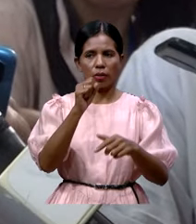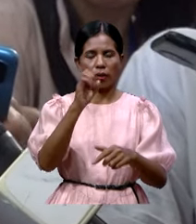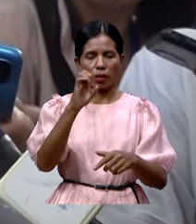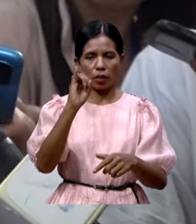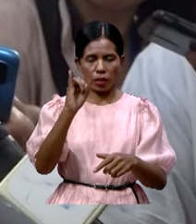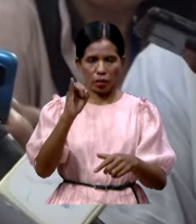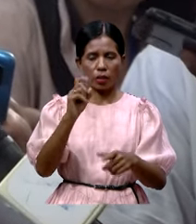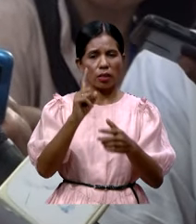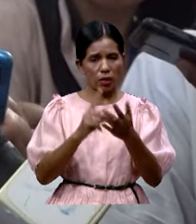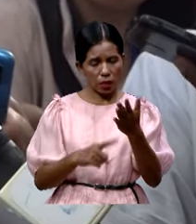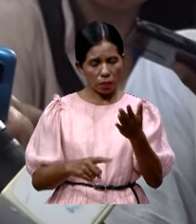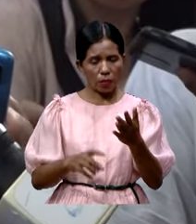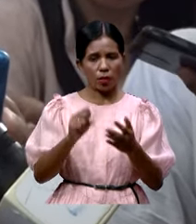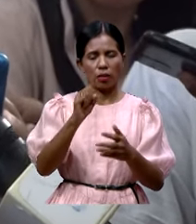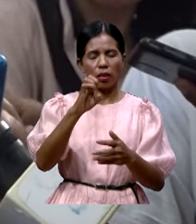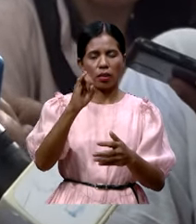bele halo ba